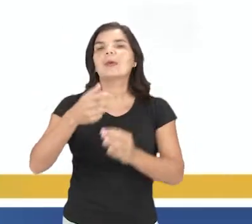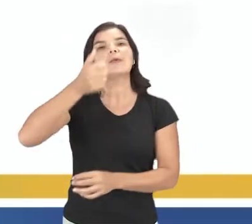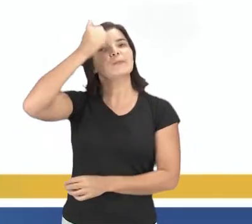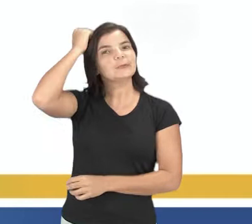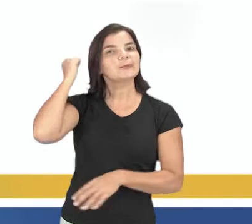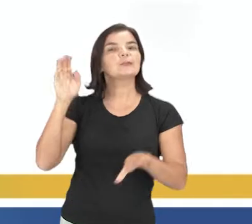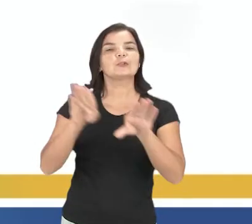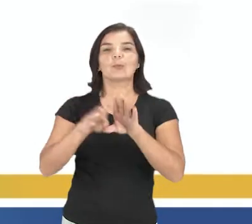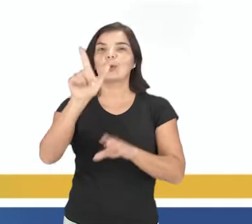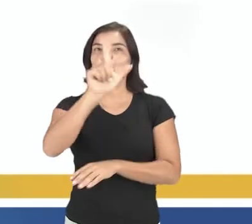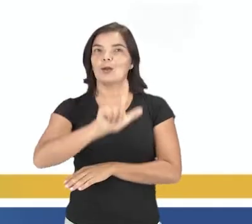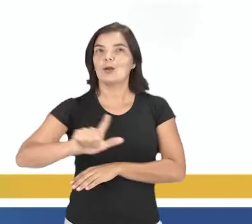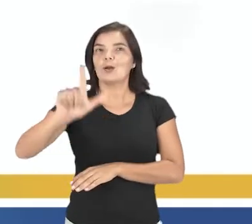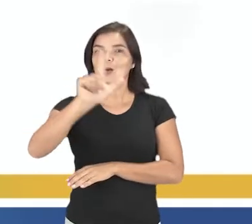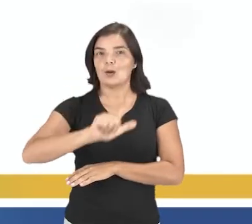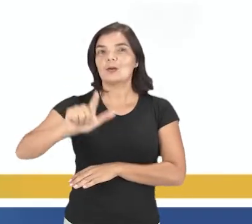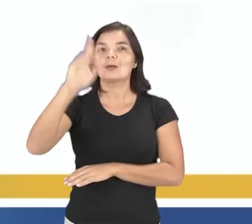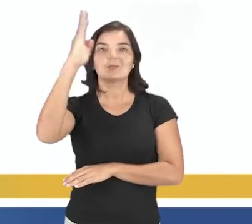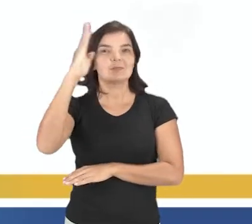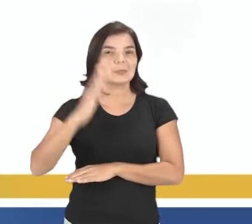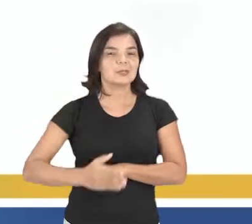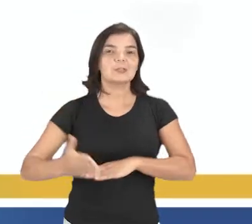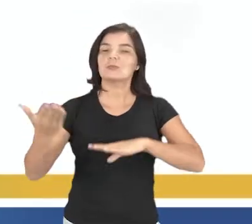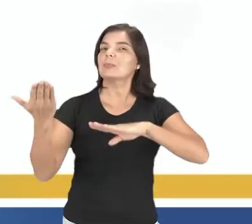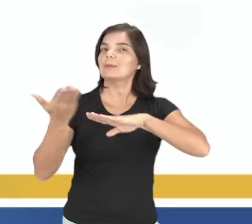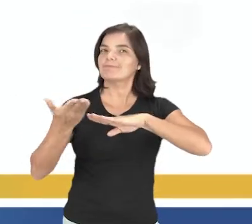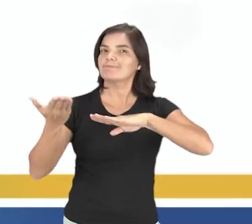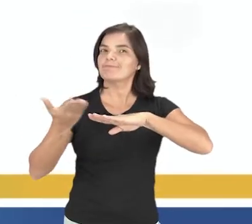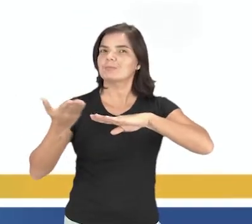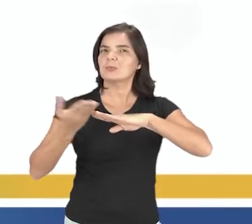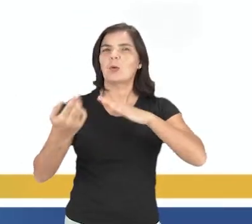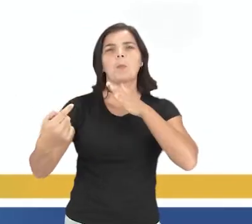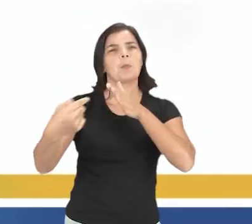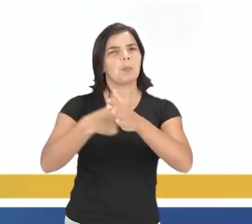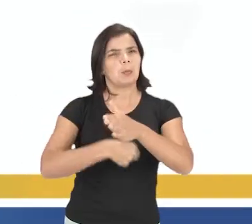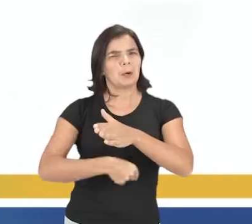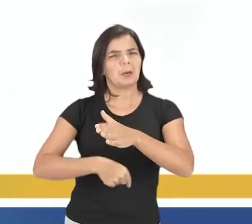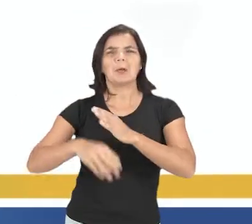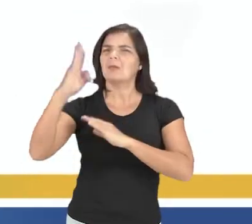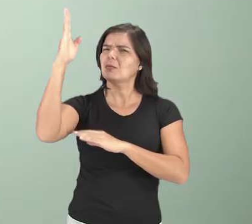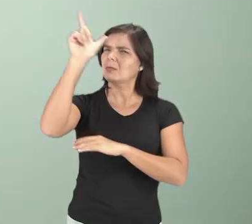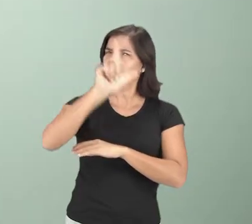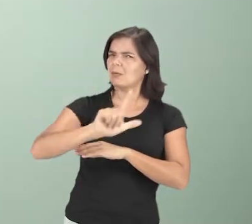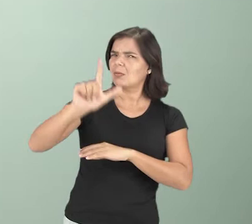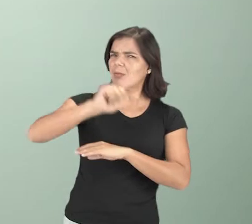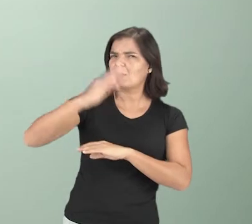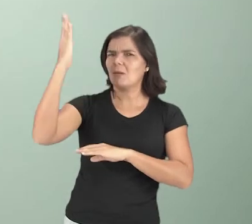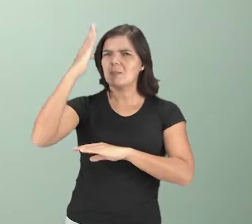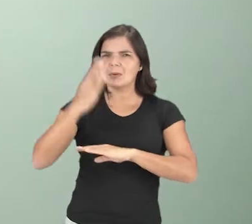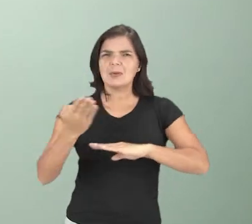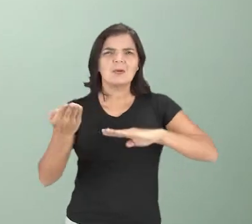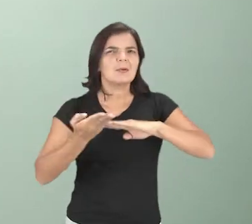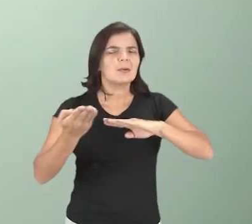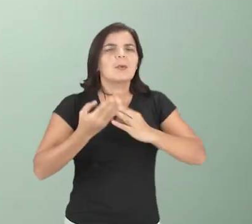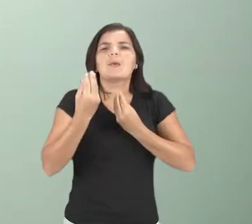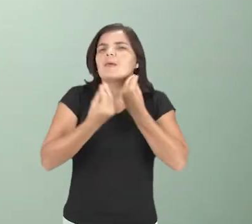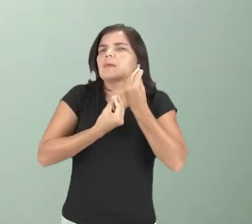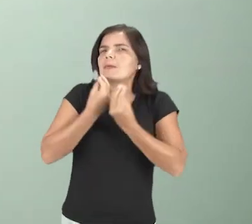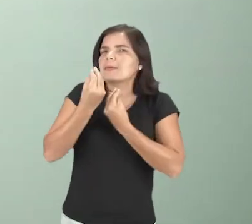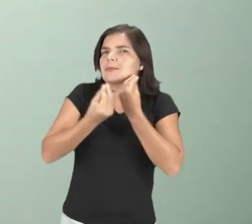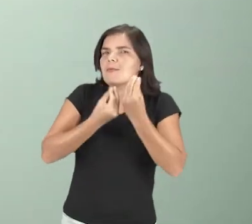também, que é a literatura brasileira contemporânea. Aí você já me pergunta, literatura brasileira contemporânea, como é que nós